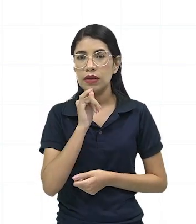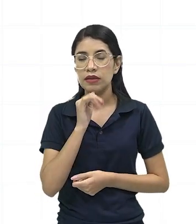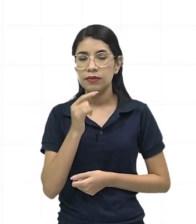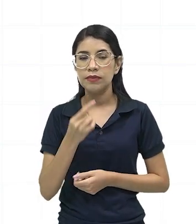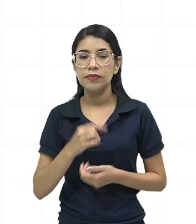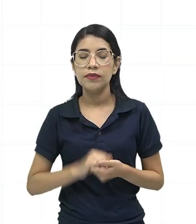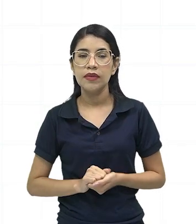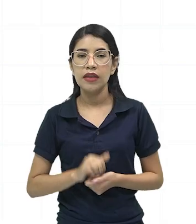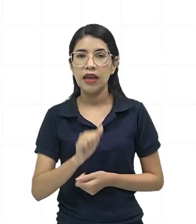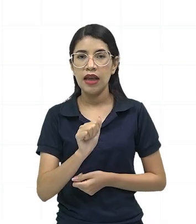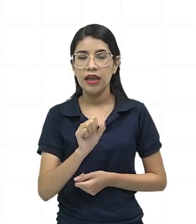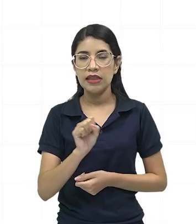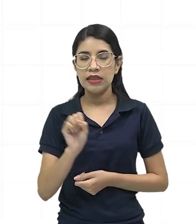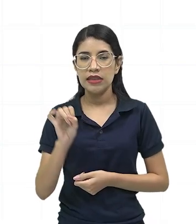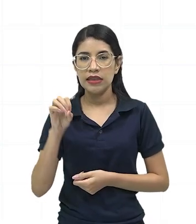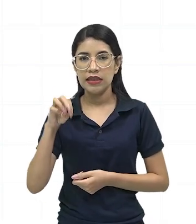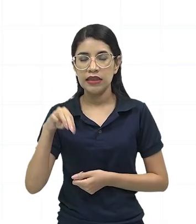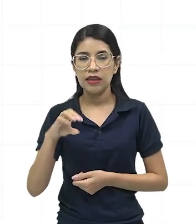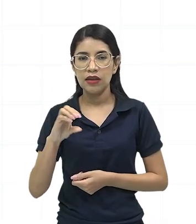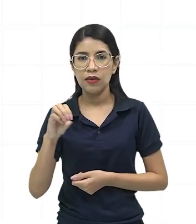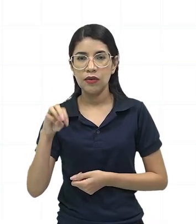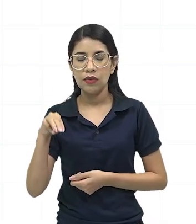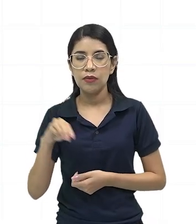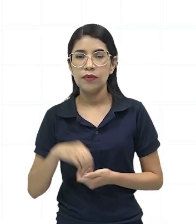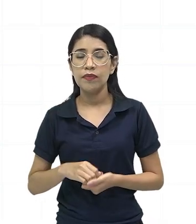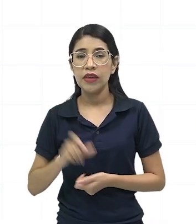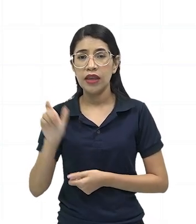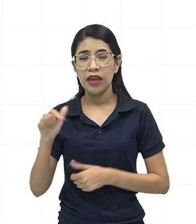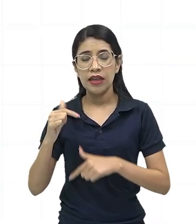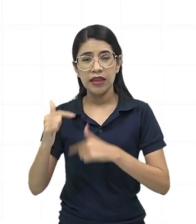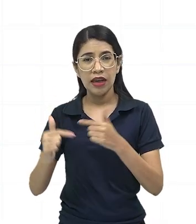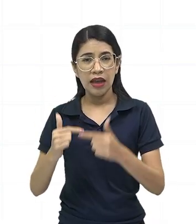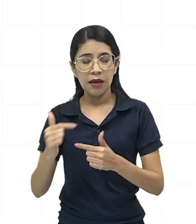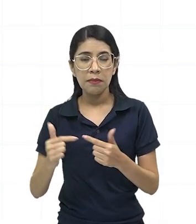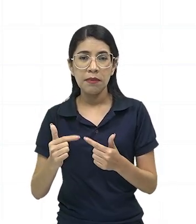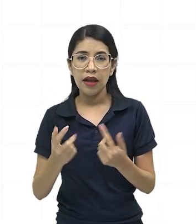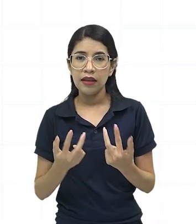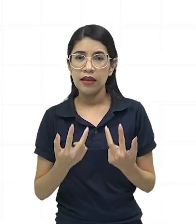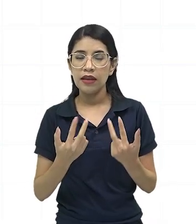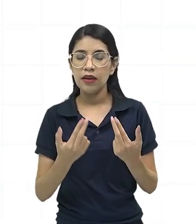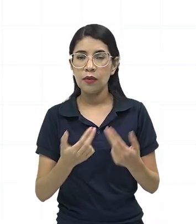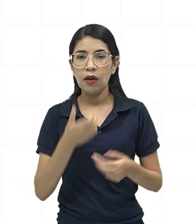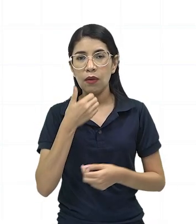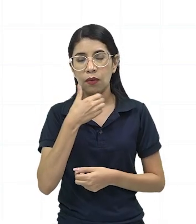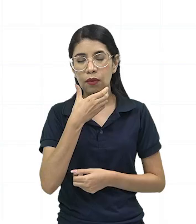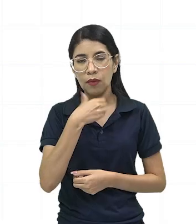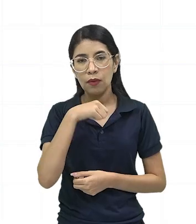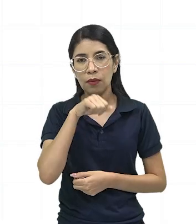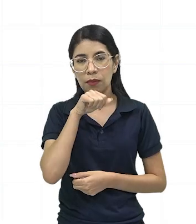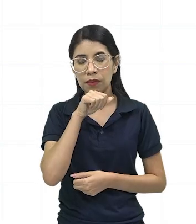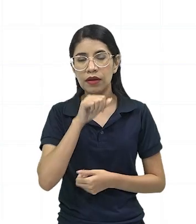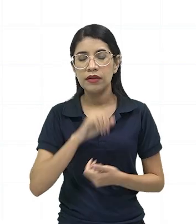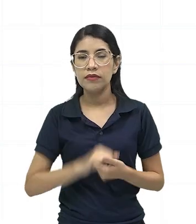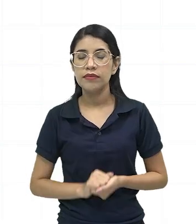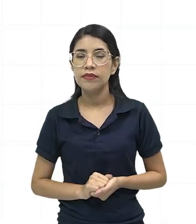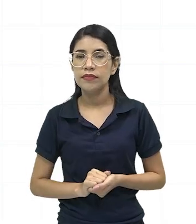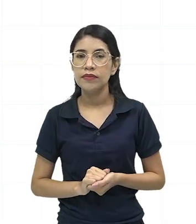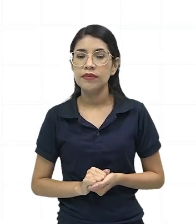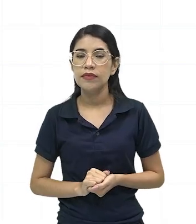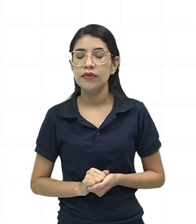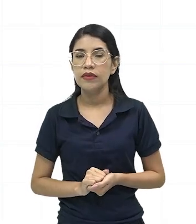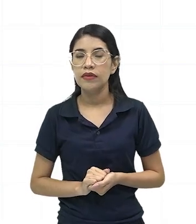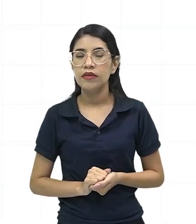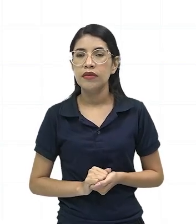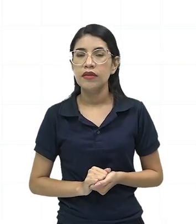1, assim como. Ele trabalha duro assim como o seu pai trabalha, por exemplo.